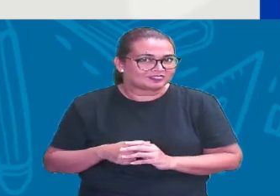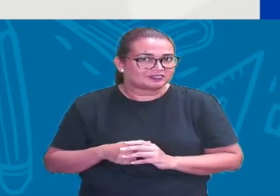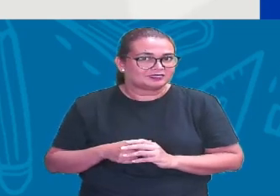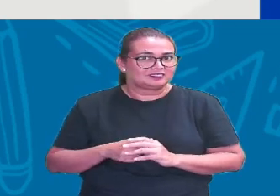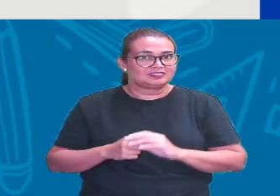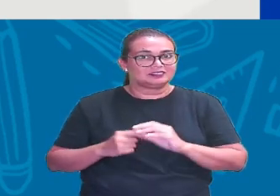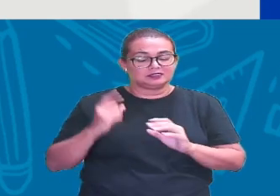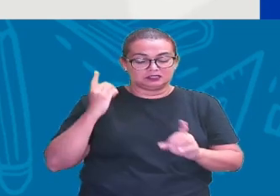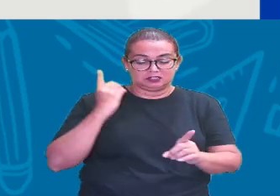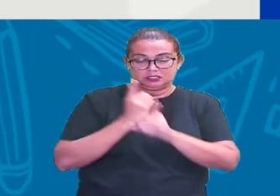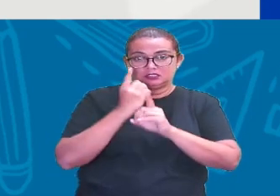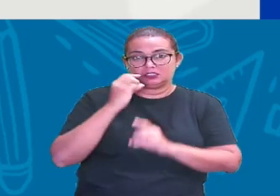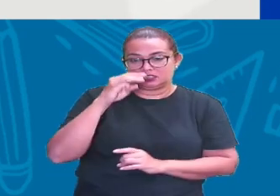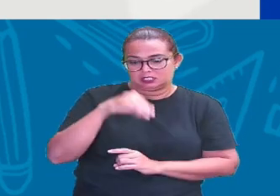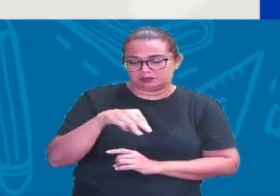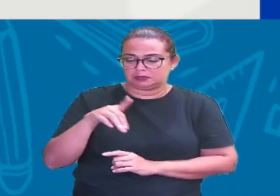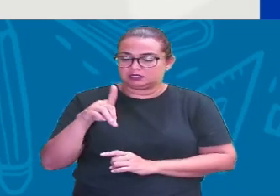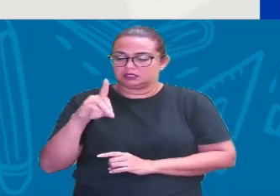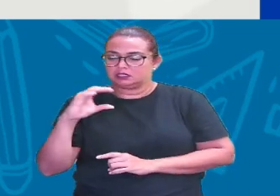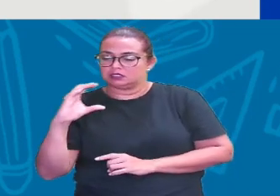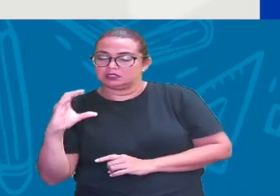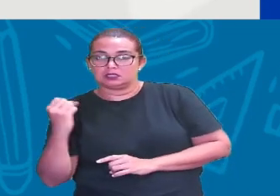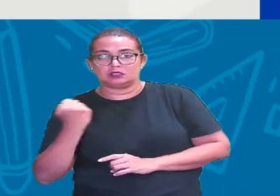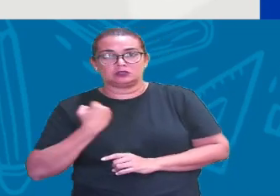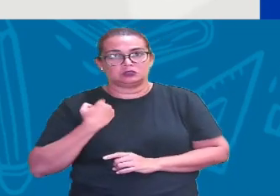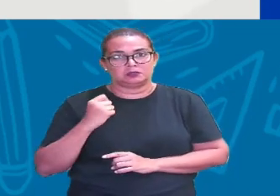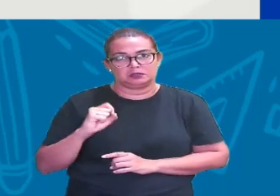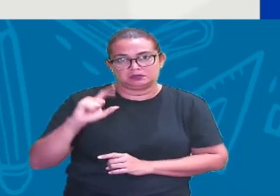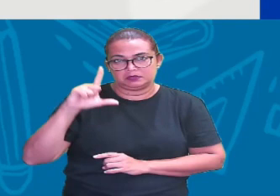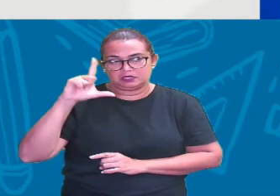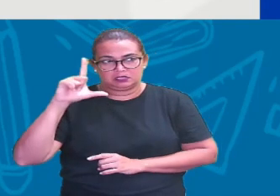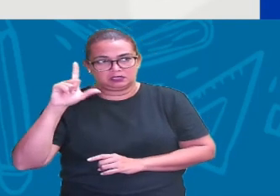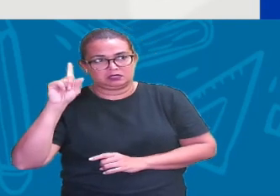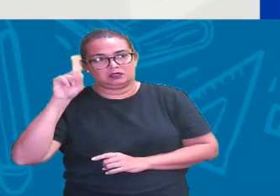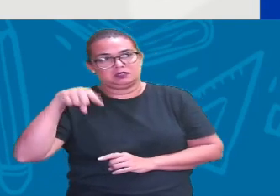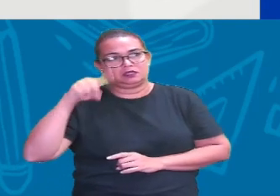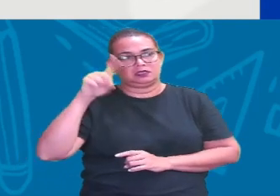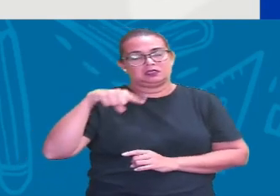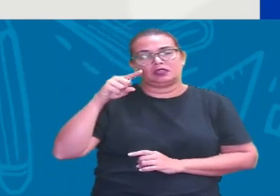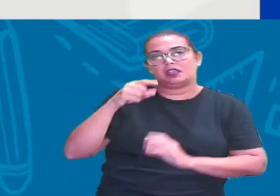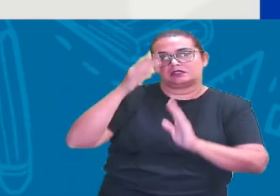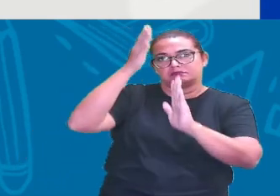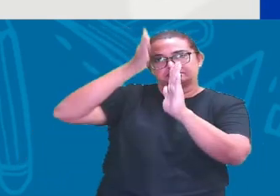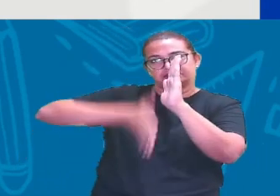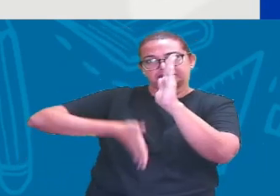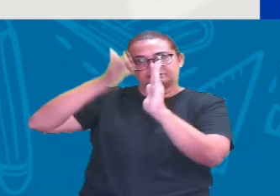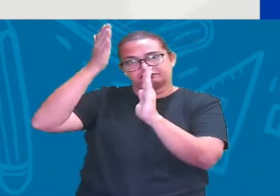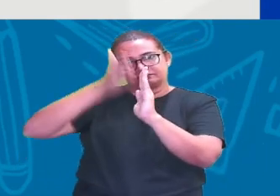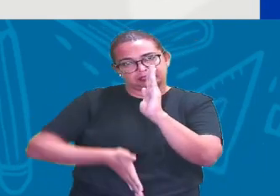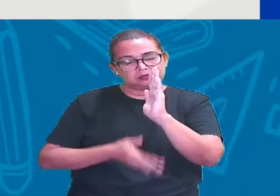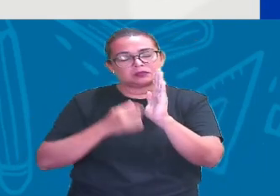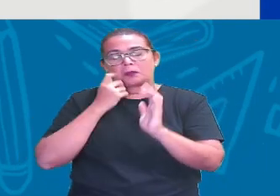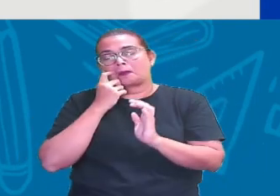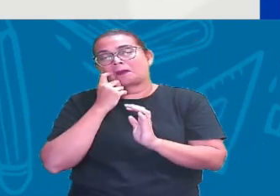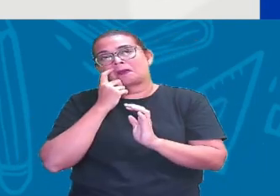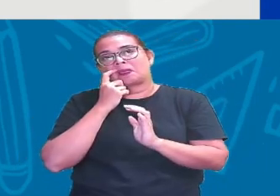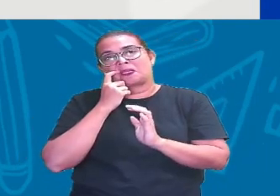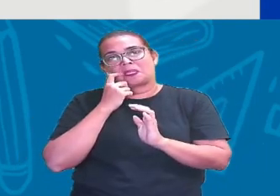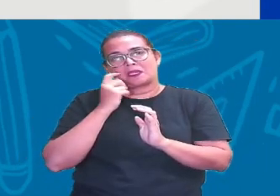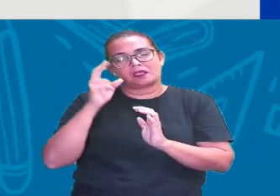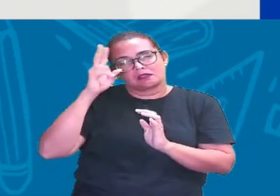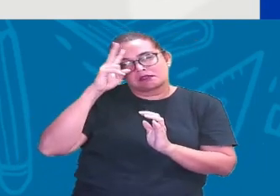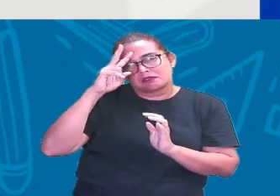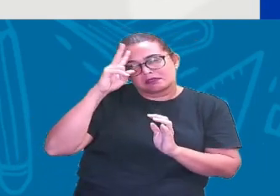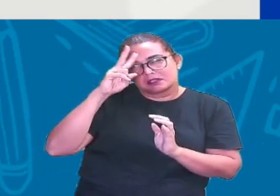o MDC, o máximo divisor comum, é usando a fatoração, tá certo?